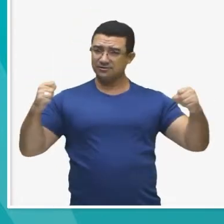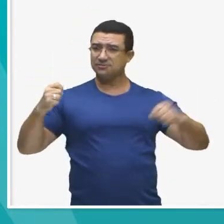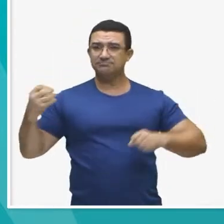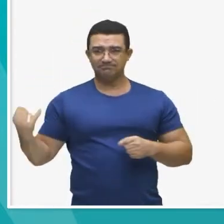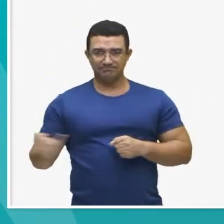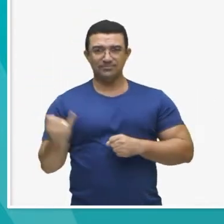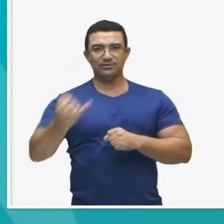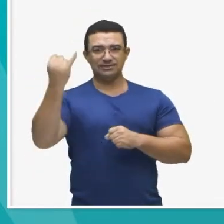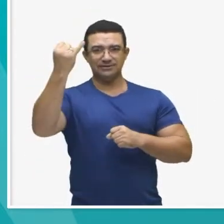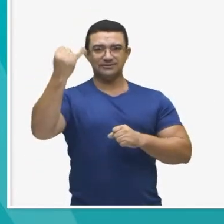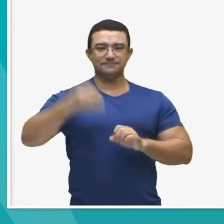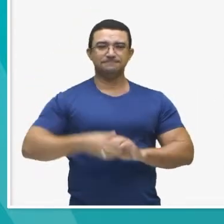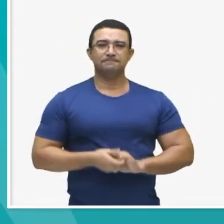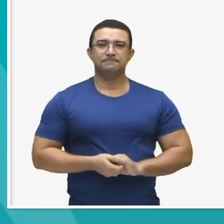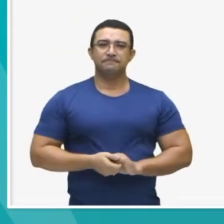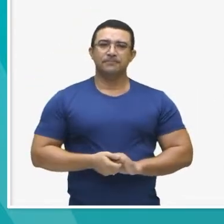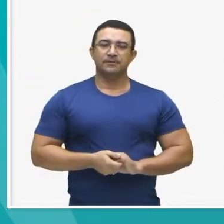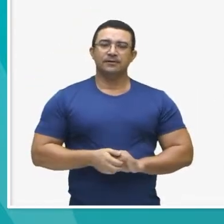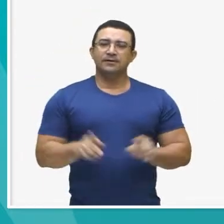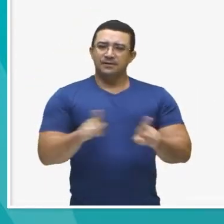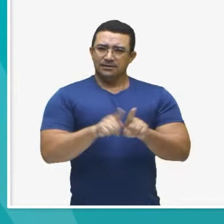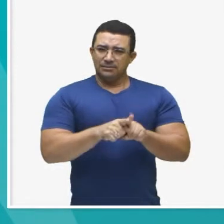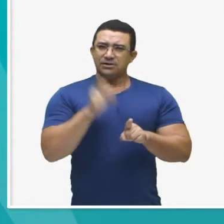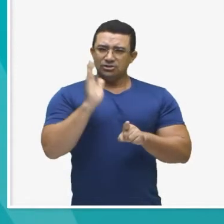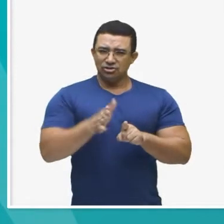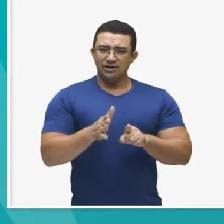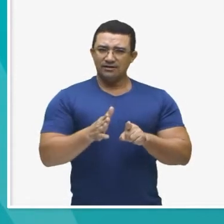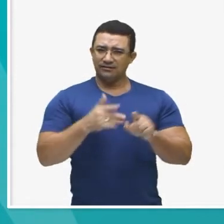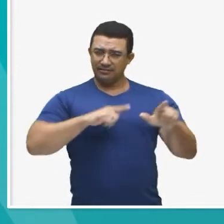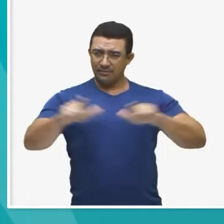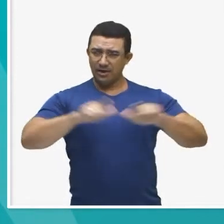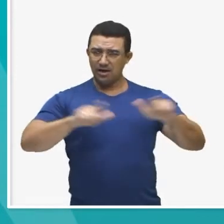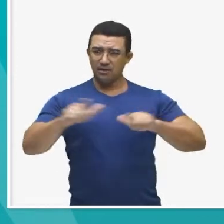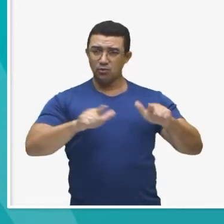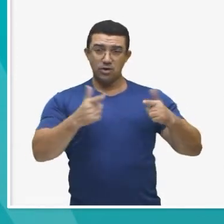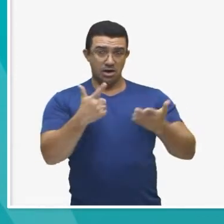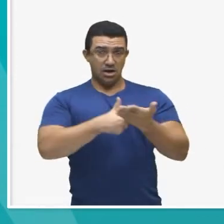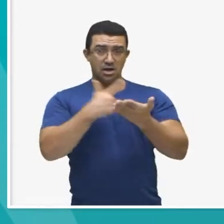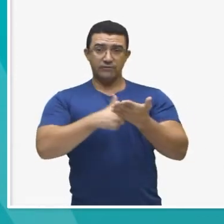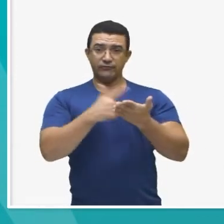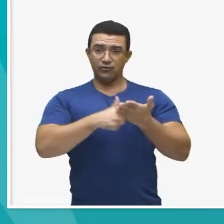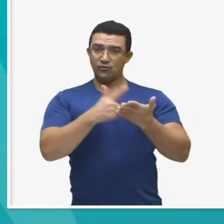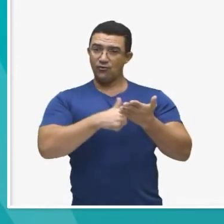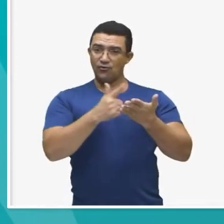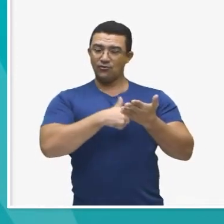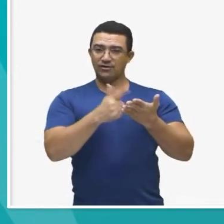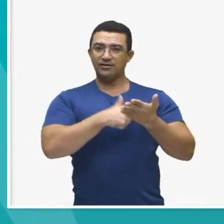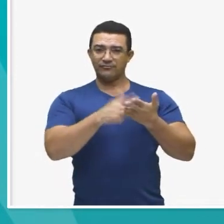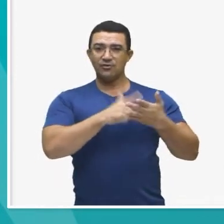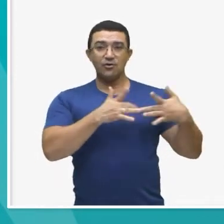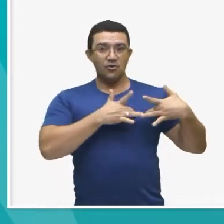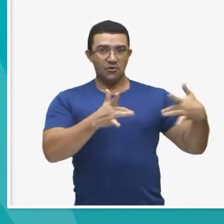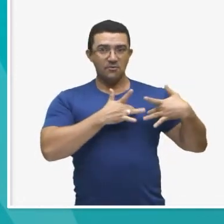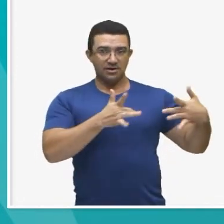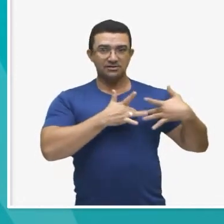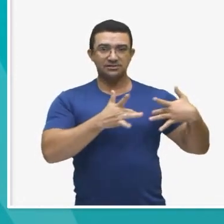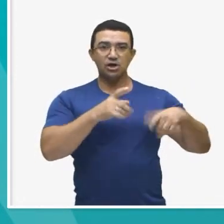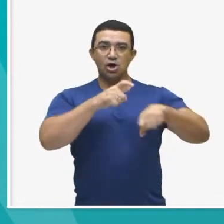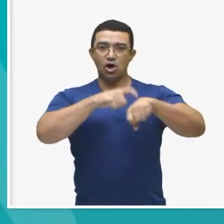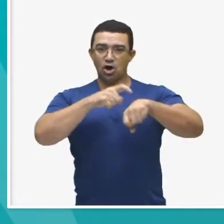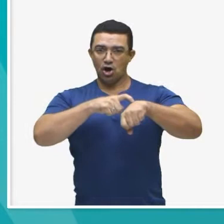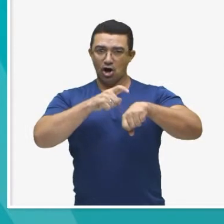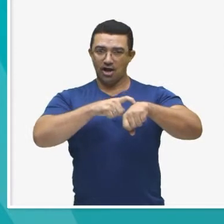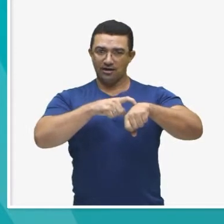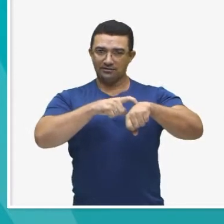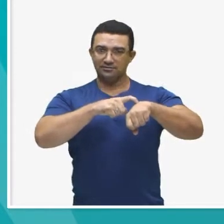na primeira aula com o romance A Hora da Estrela, né, que versa aí tanto sobre a Macabeia, essa jovem retirante